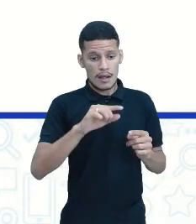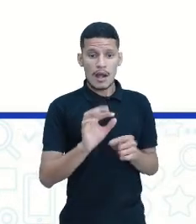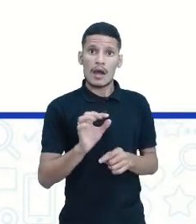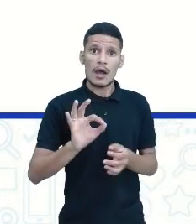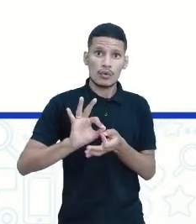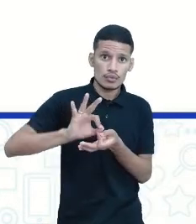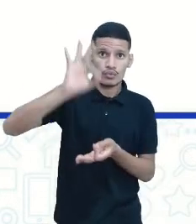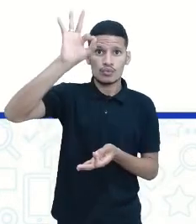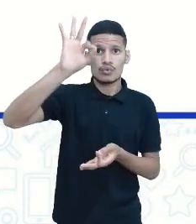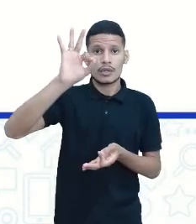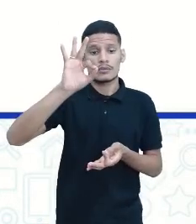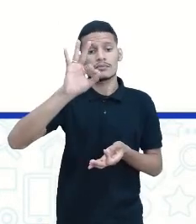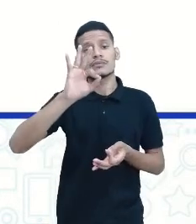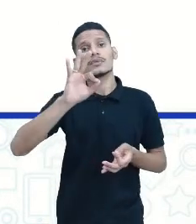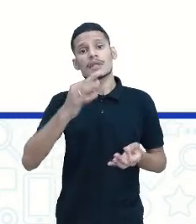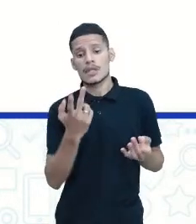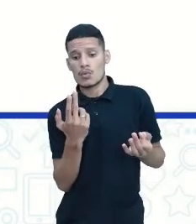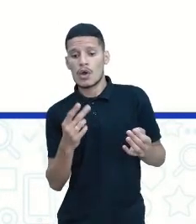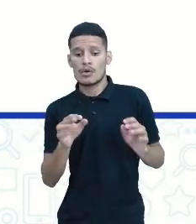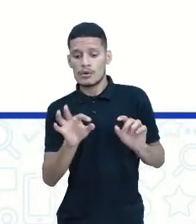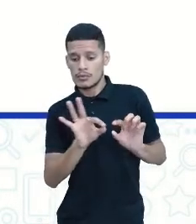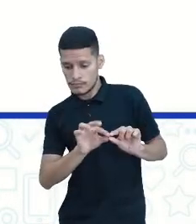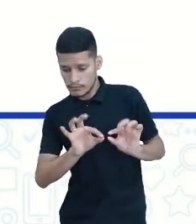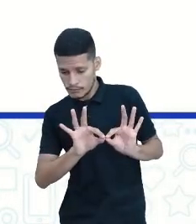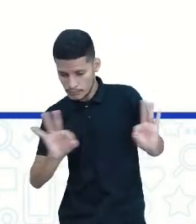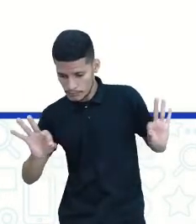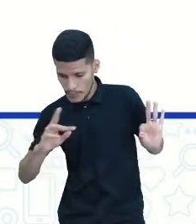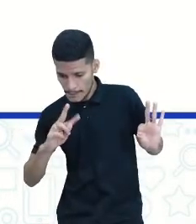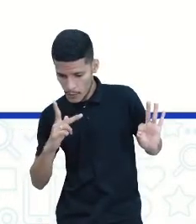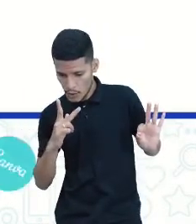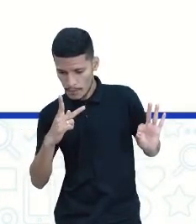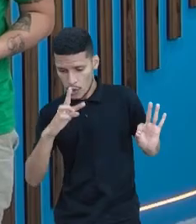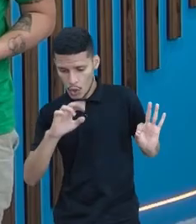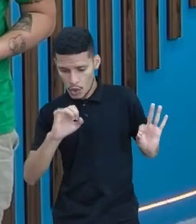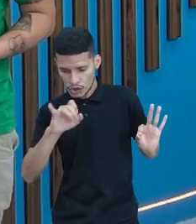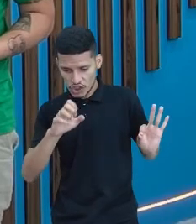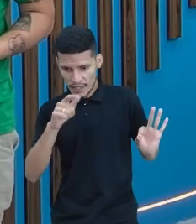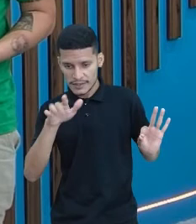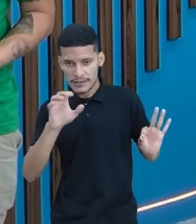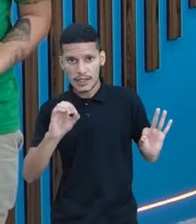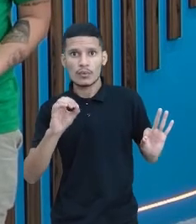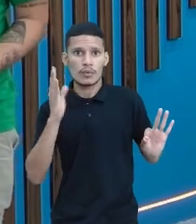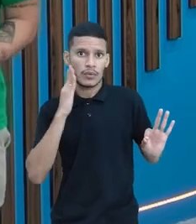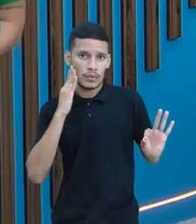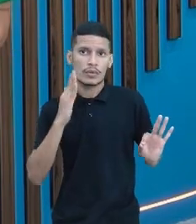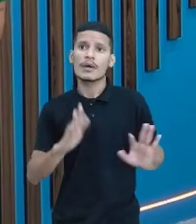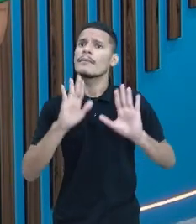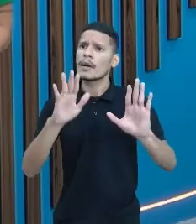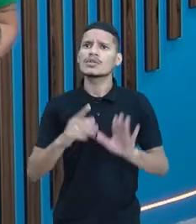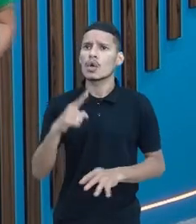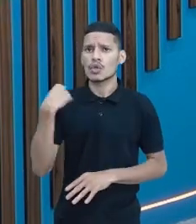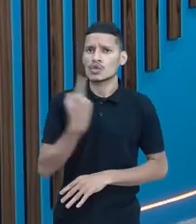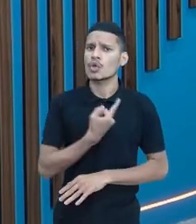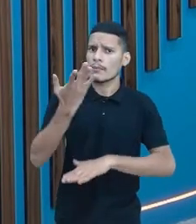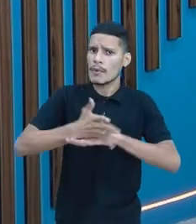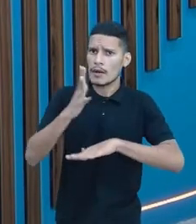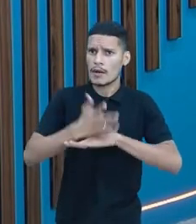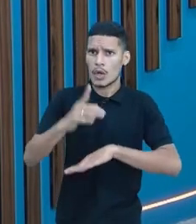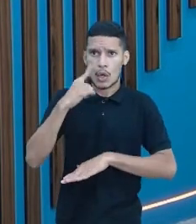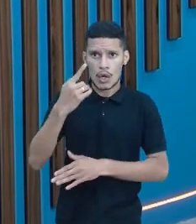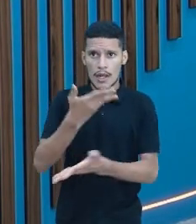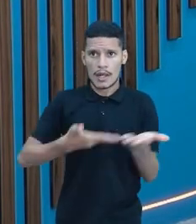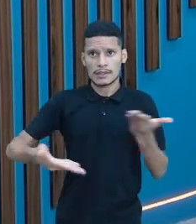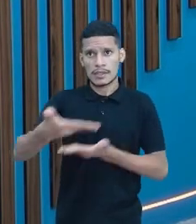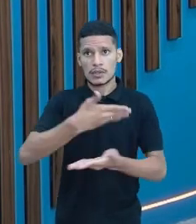ao quadrado é igual ao produto das projeções, tá certo? Então, aplicando aqui, olha, aquela relação